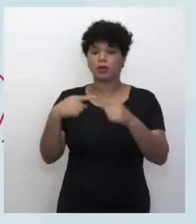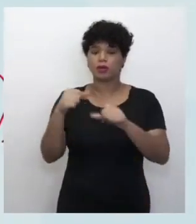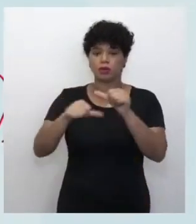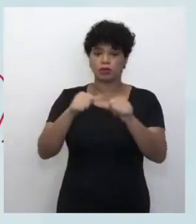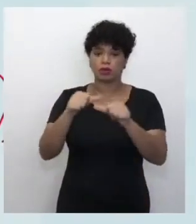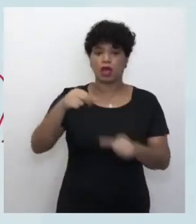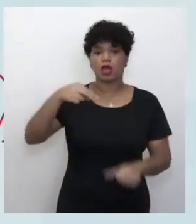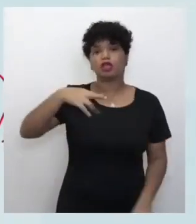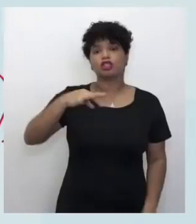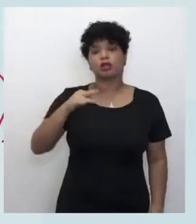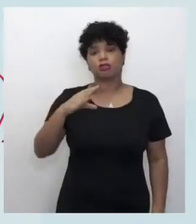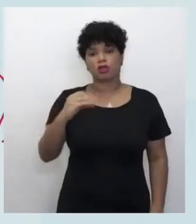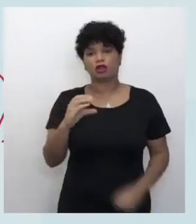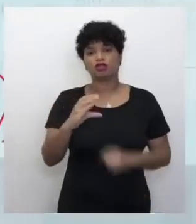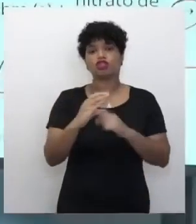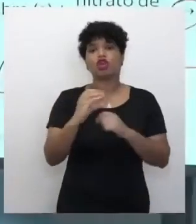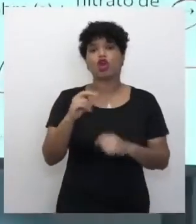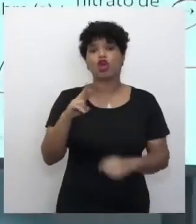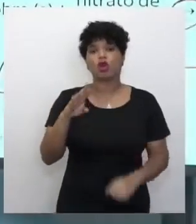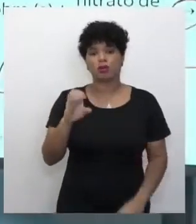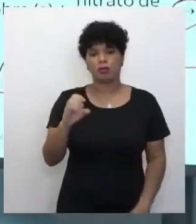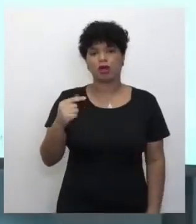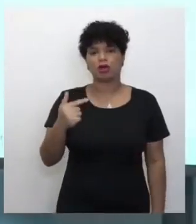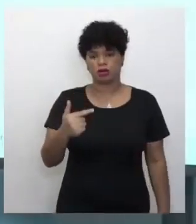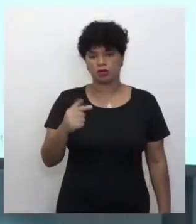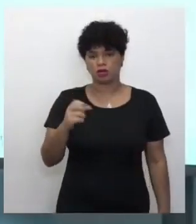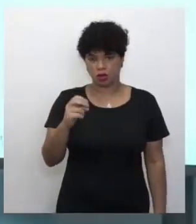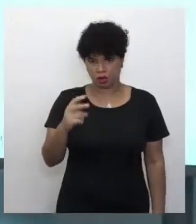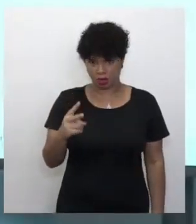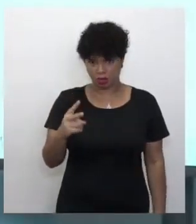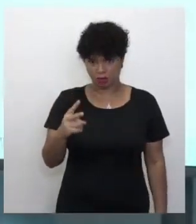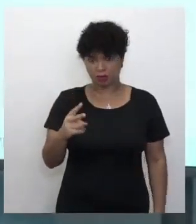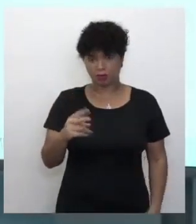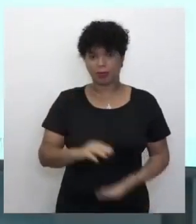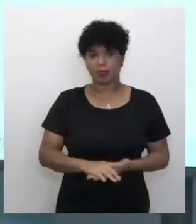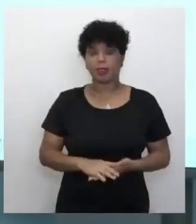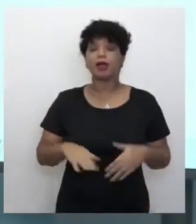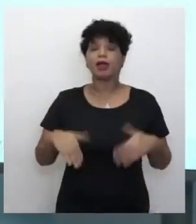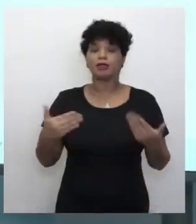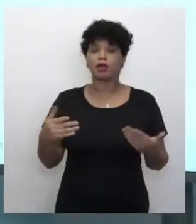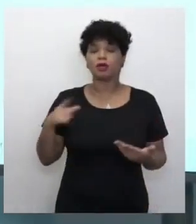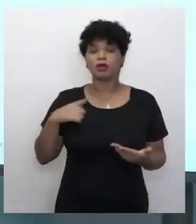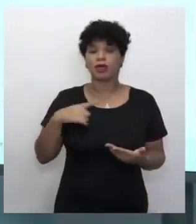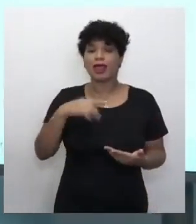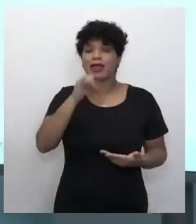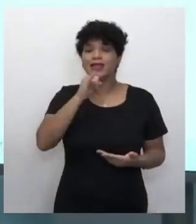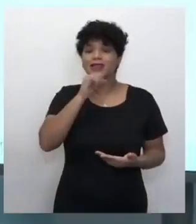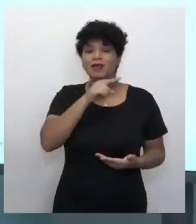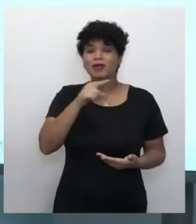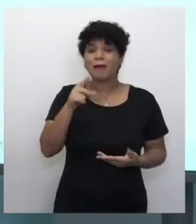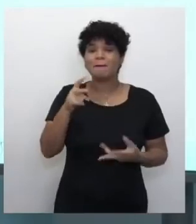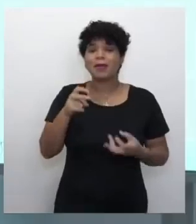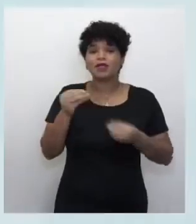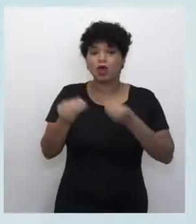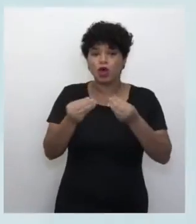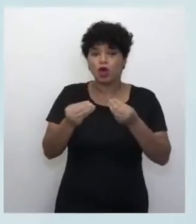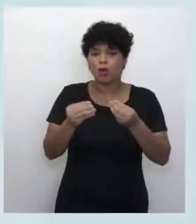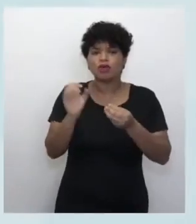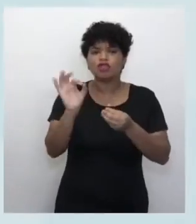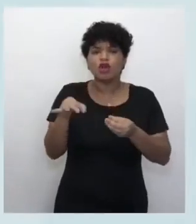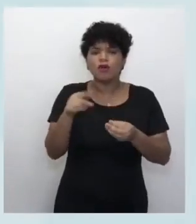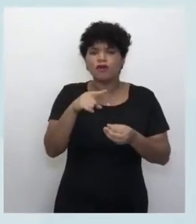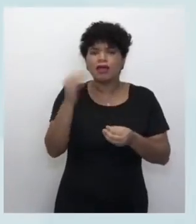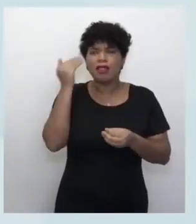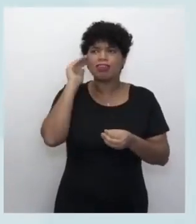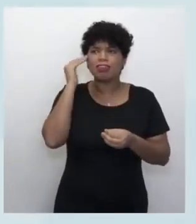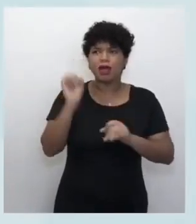2, ok? Muito bem. E aí nós temos aqui um exemplo, né, um esqueminha para você